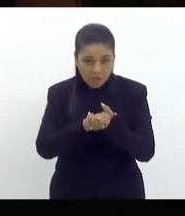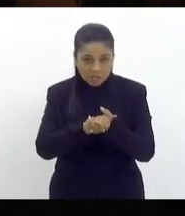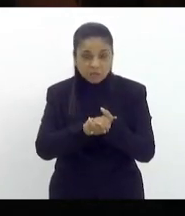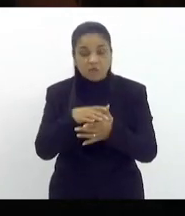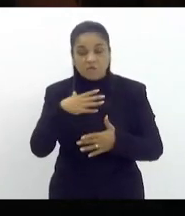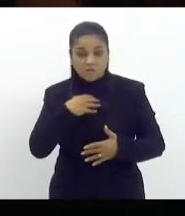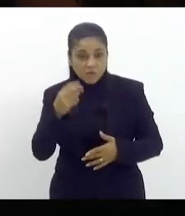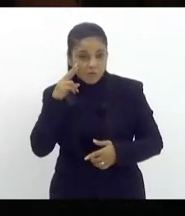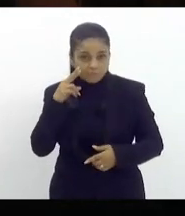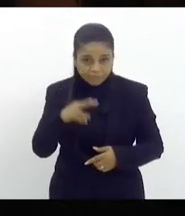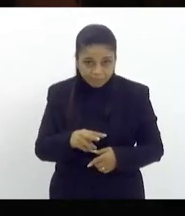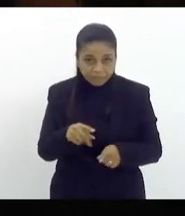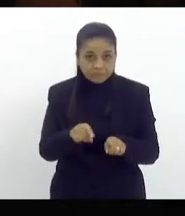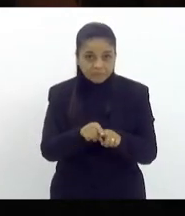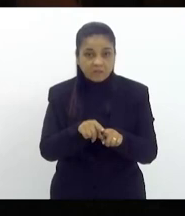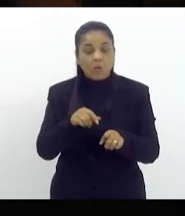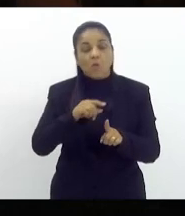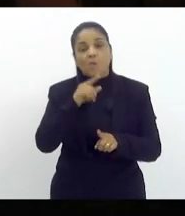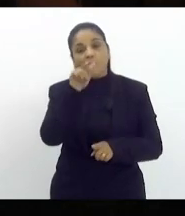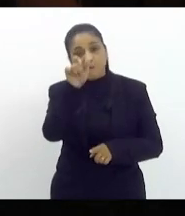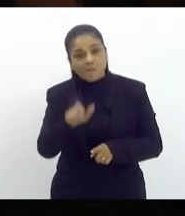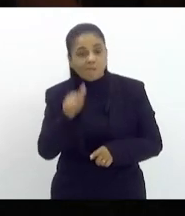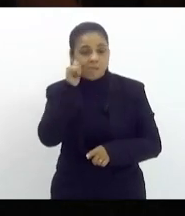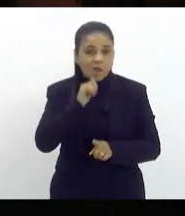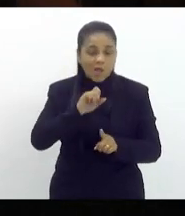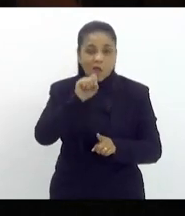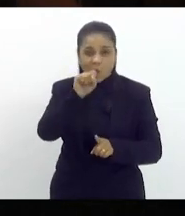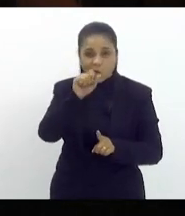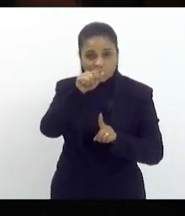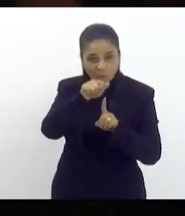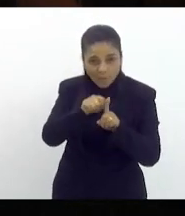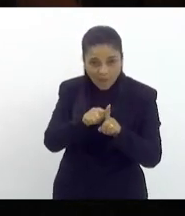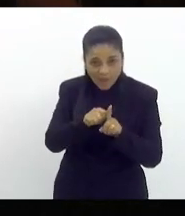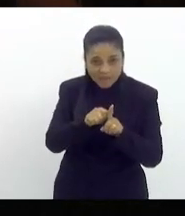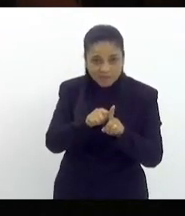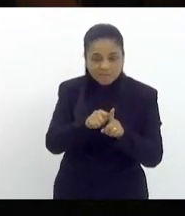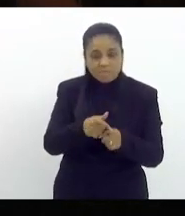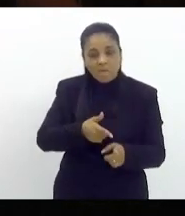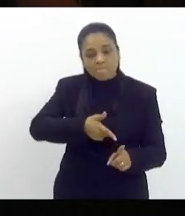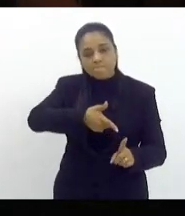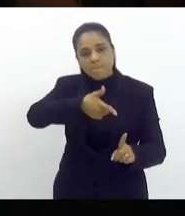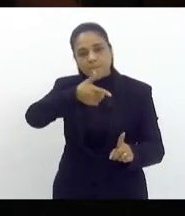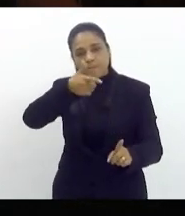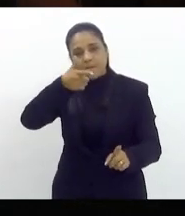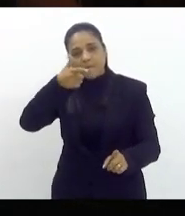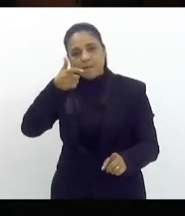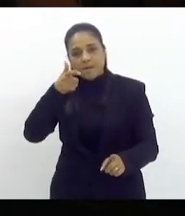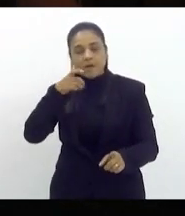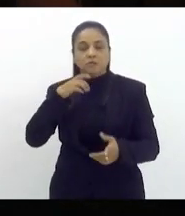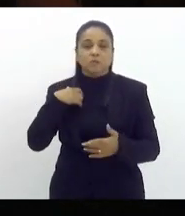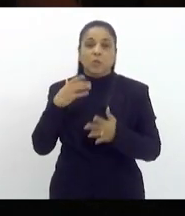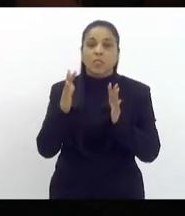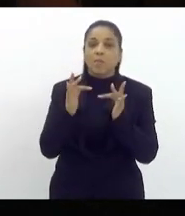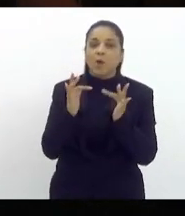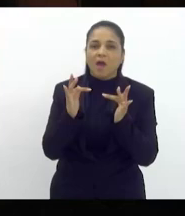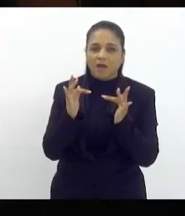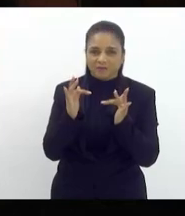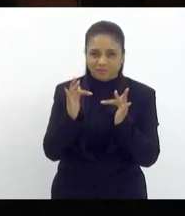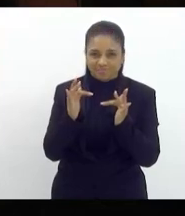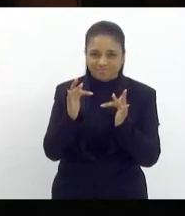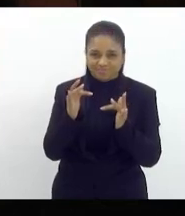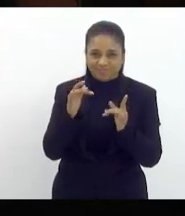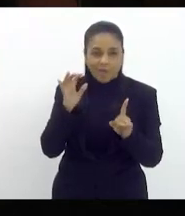uma mulher também grávida de oito meses teve a sua vida ameaçada por disparo de arma de fogo do seu namorado que